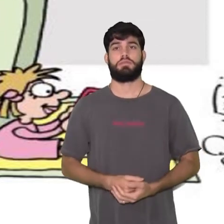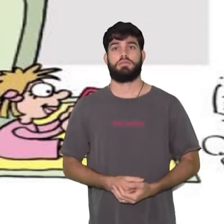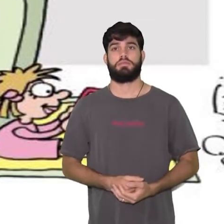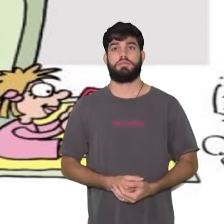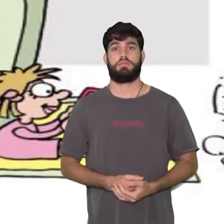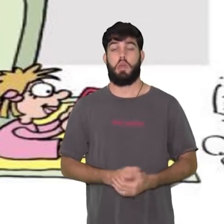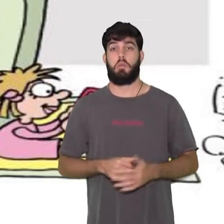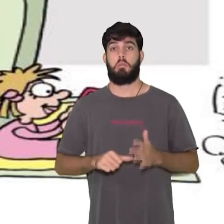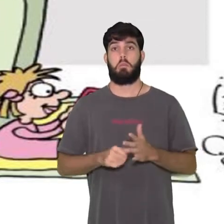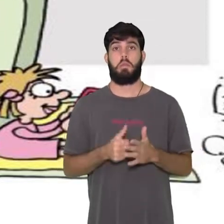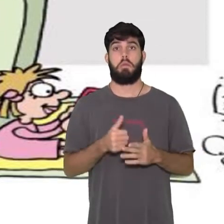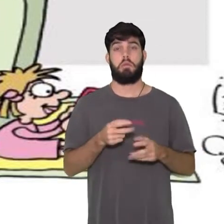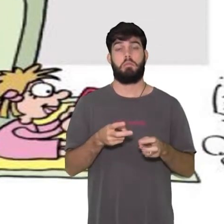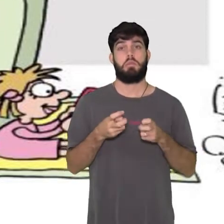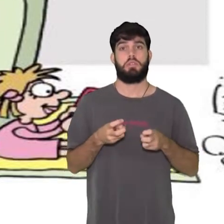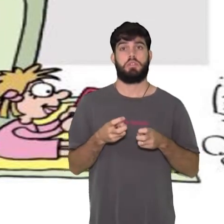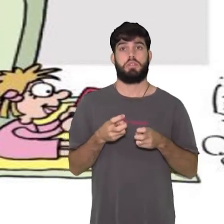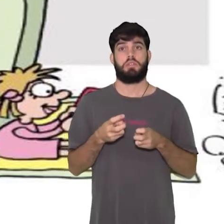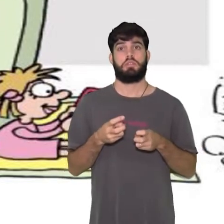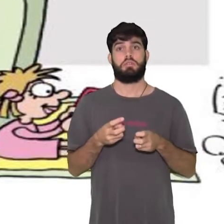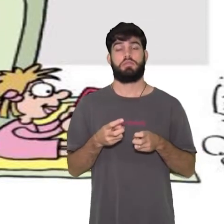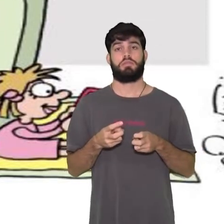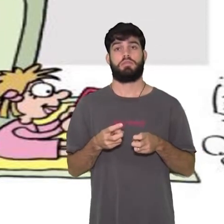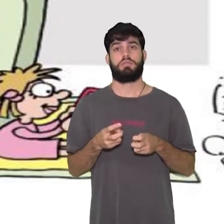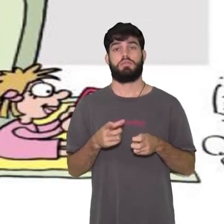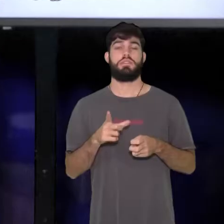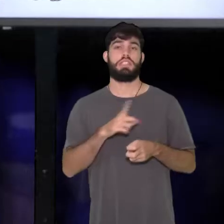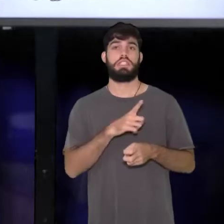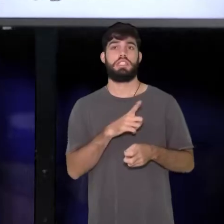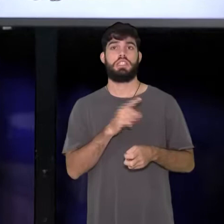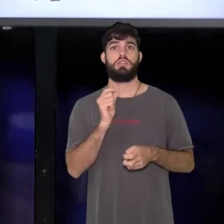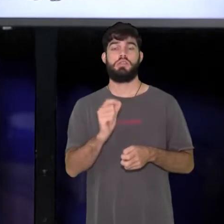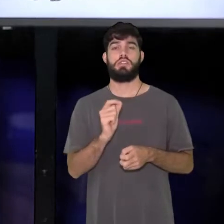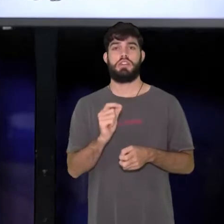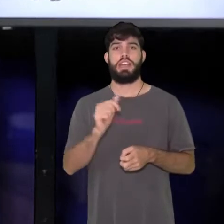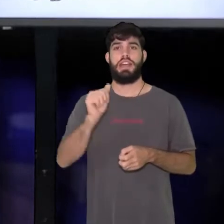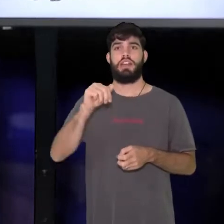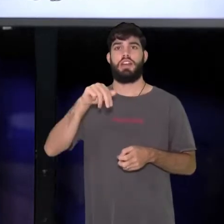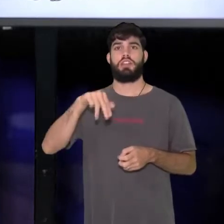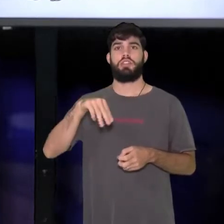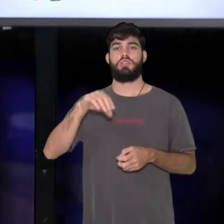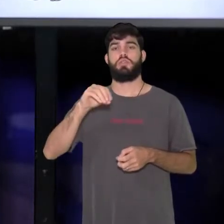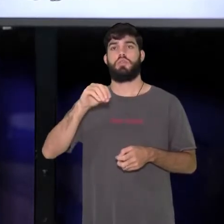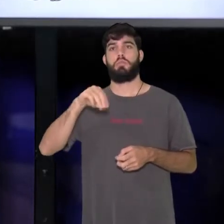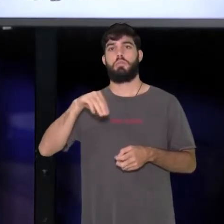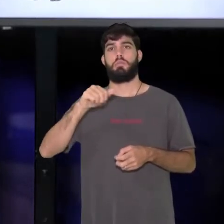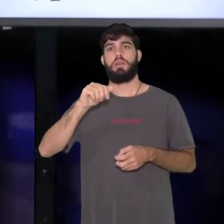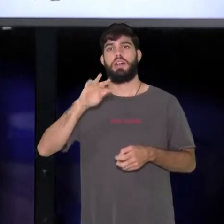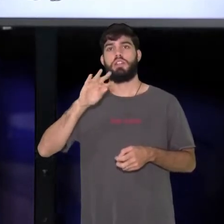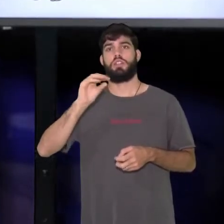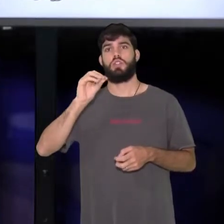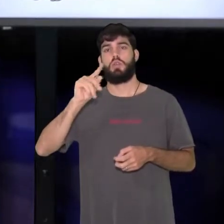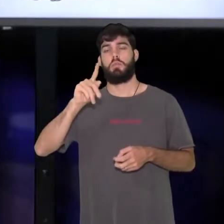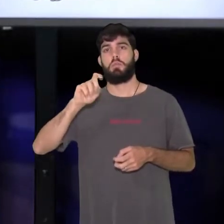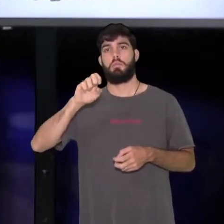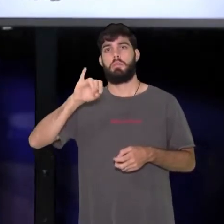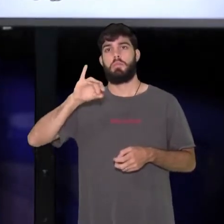percebam que eu tenho umas onomatopeias saindo aqui